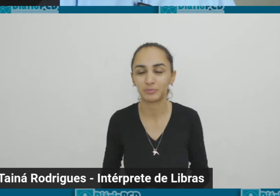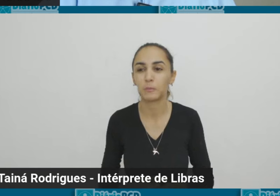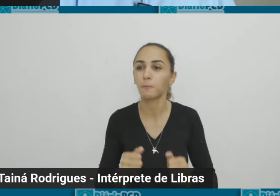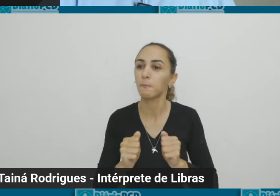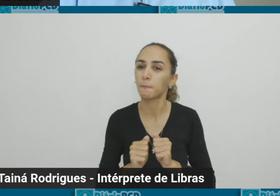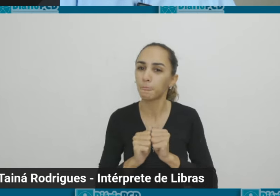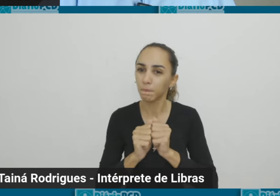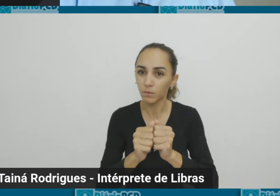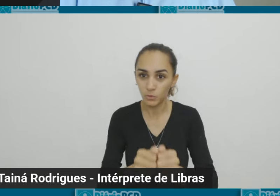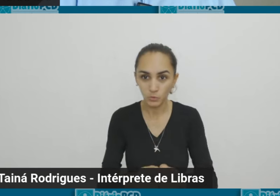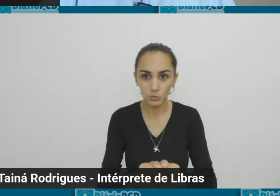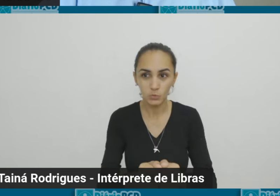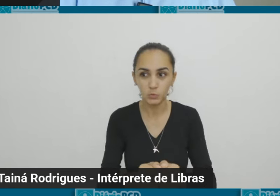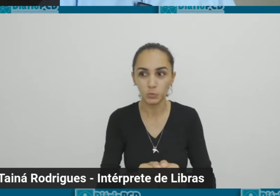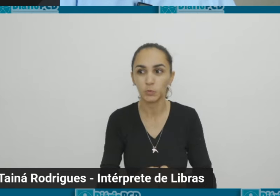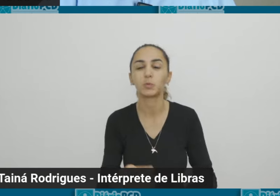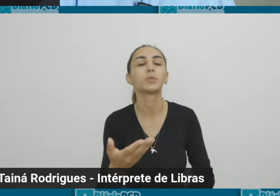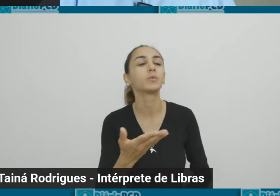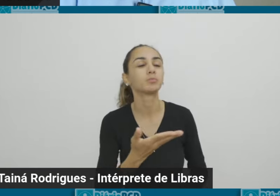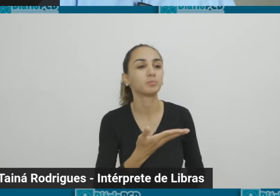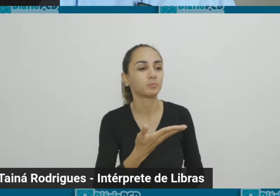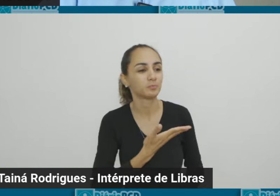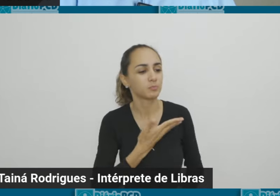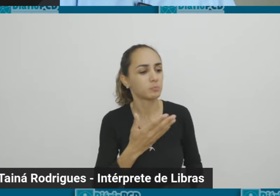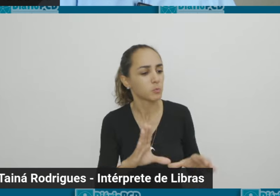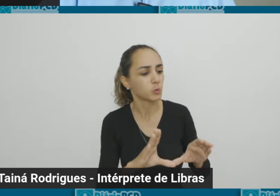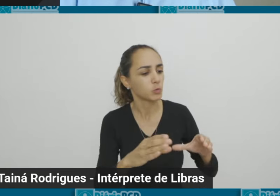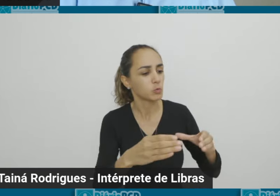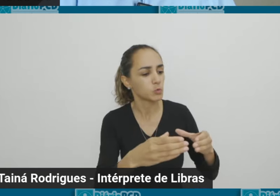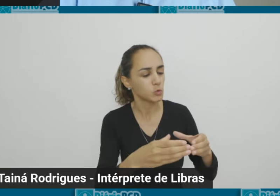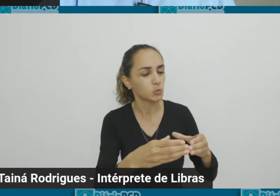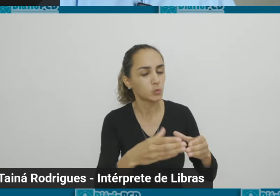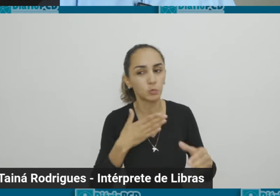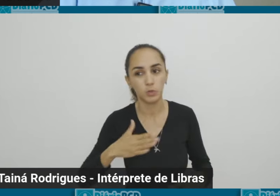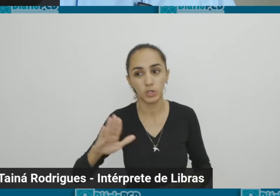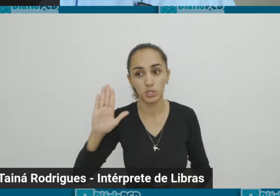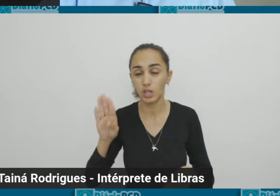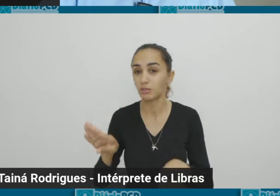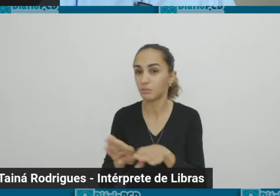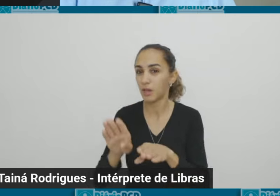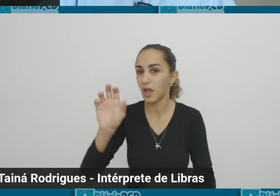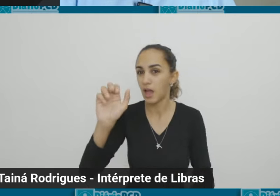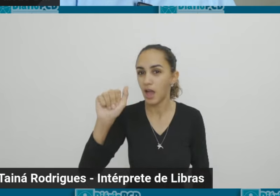seu colega de chapa, Amon, também